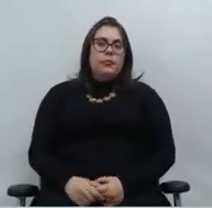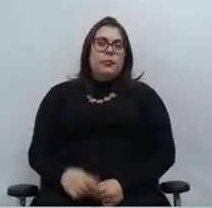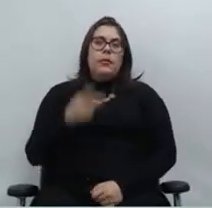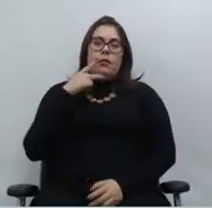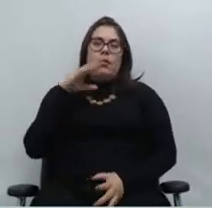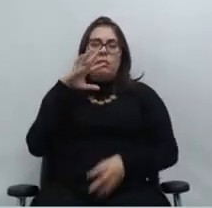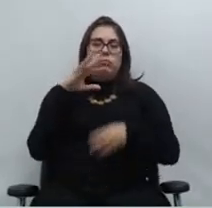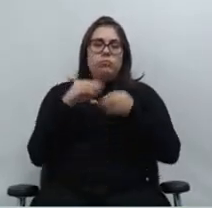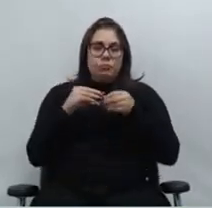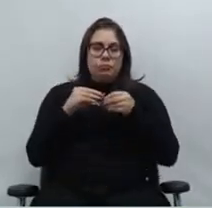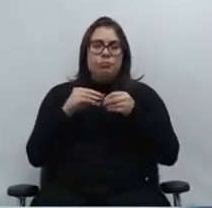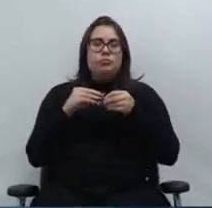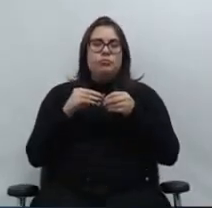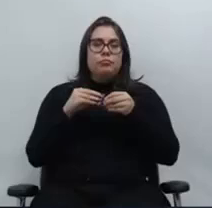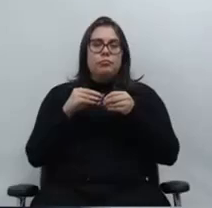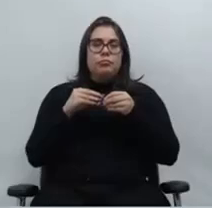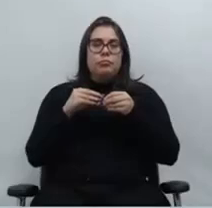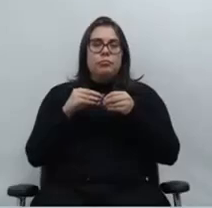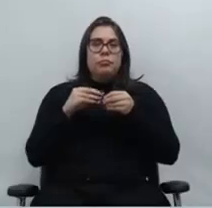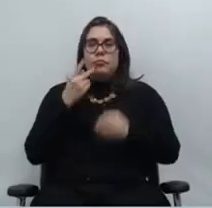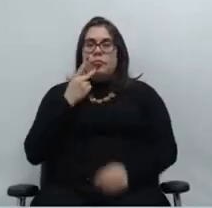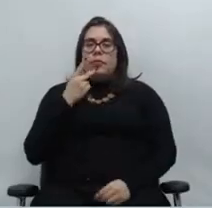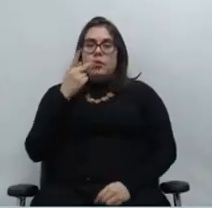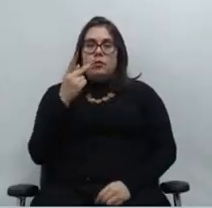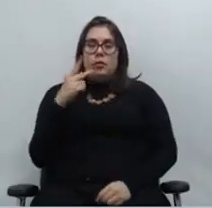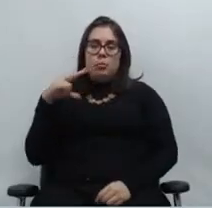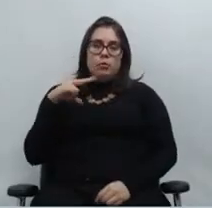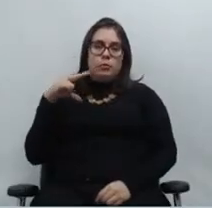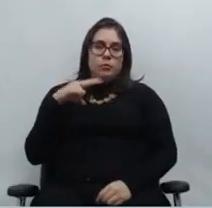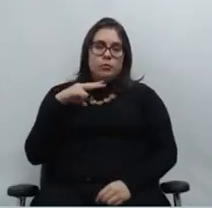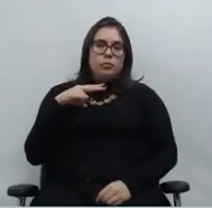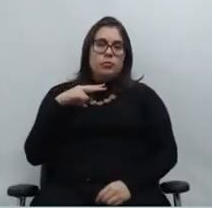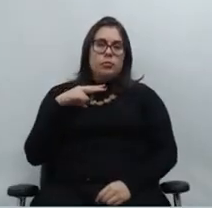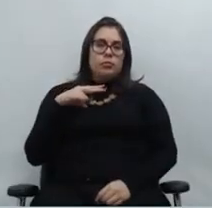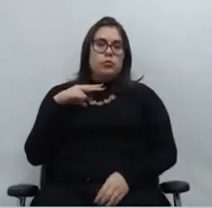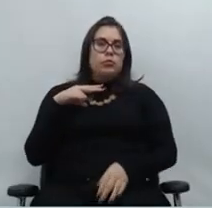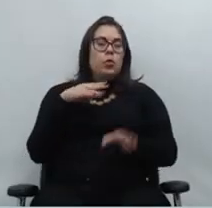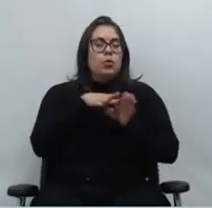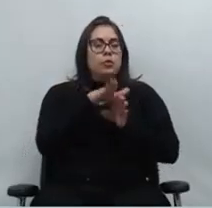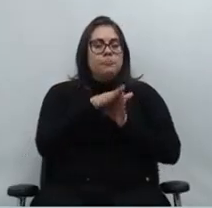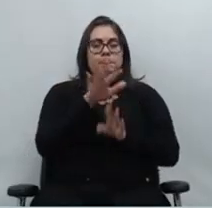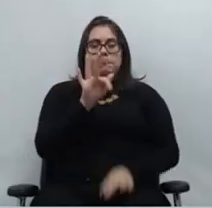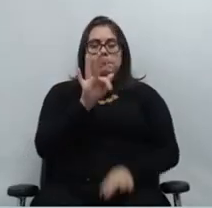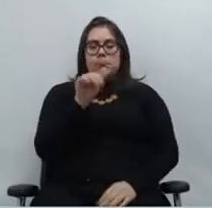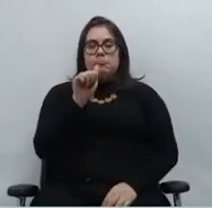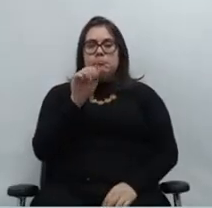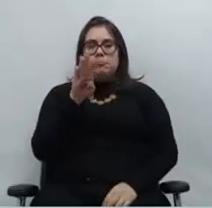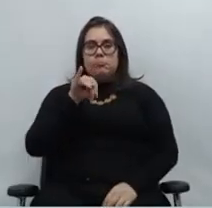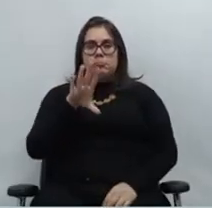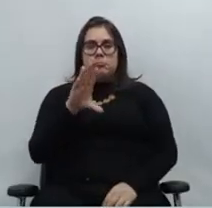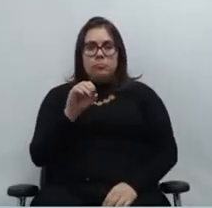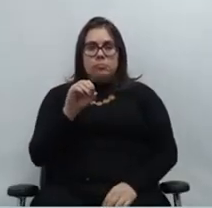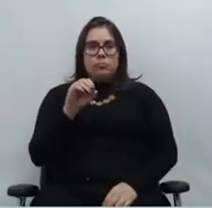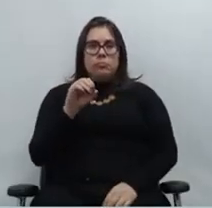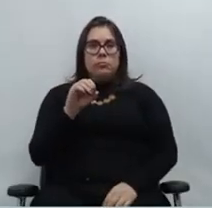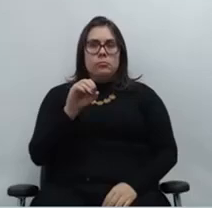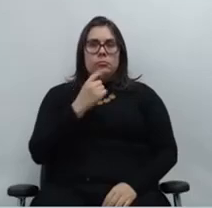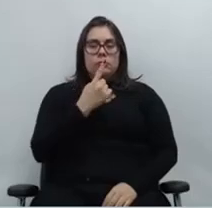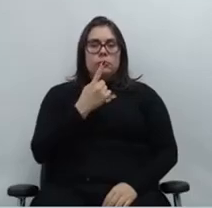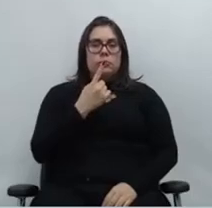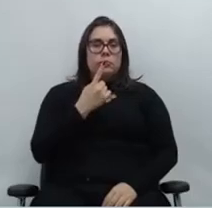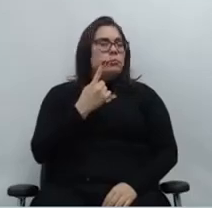breve, só do ponto que eu tinha falado aqui no particular com o excelentíssimo conselheiro Fábio. Já estamos avaliando para alterar o ato, é 199. A